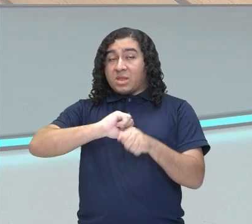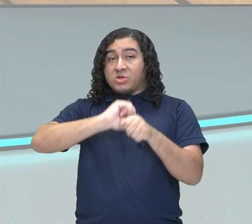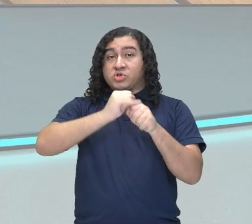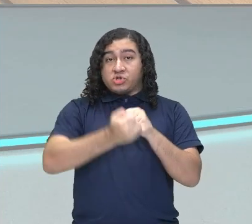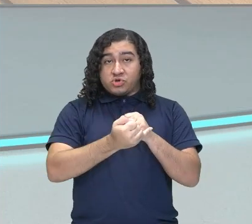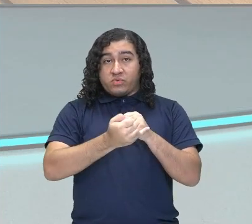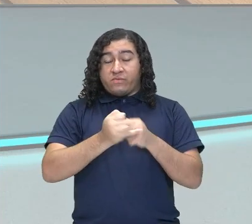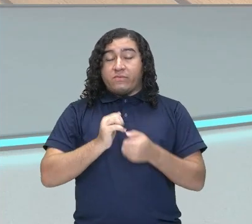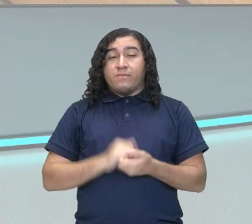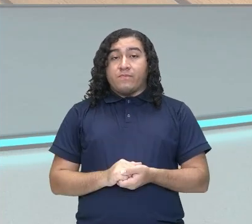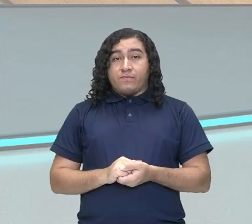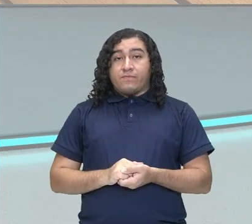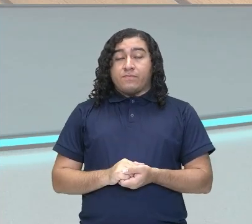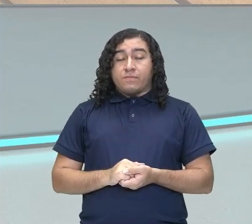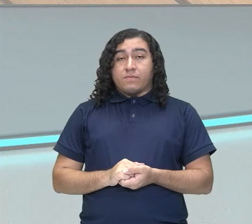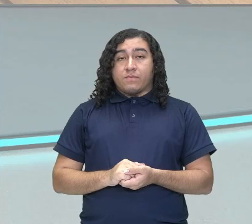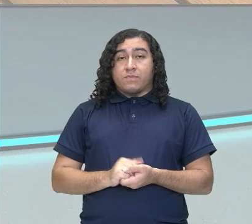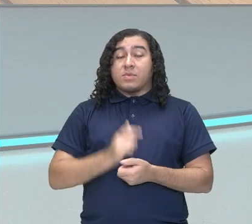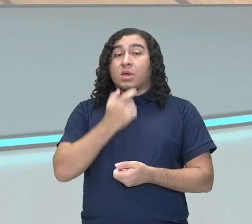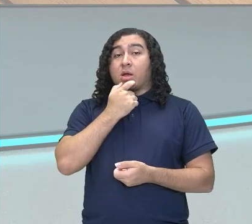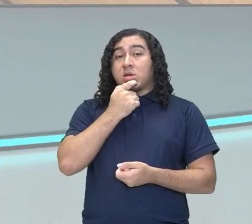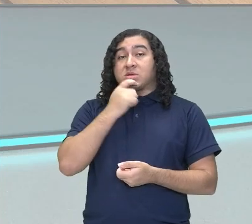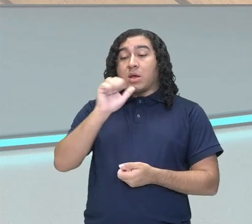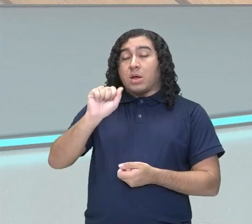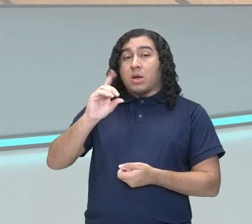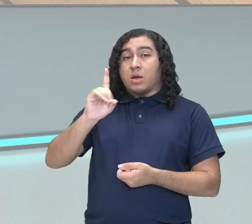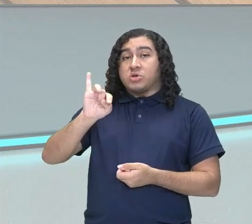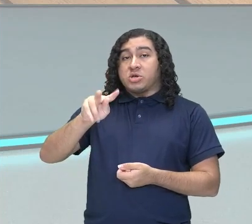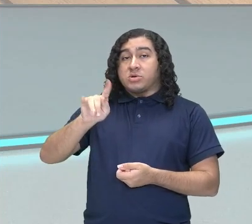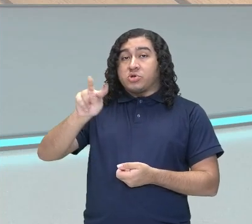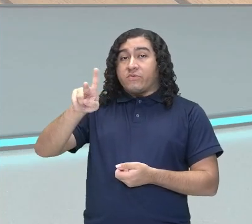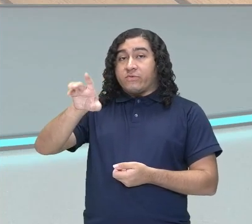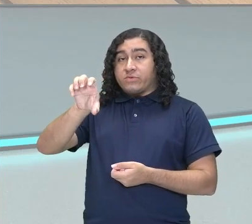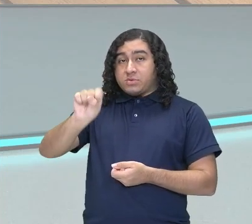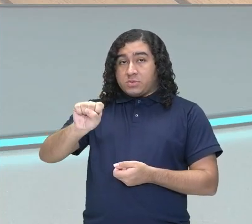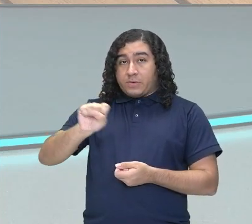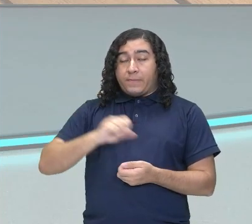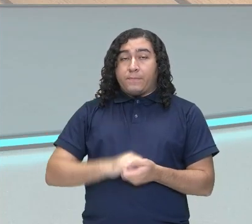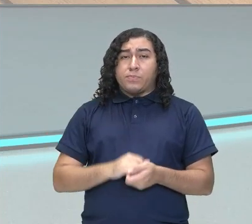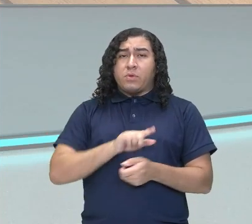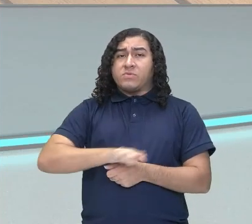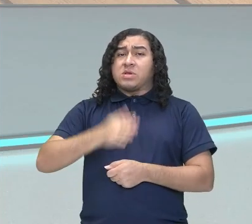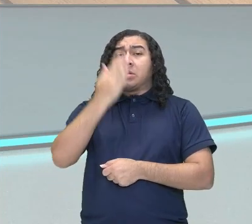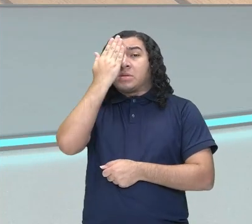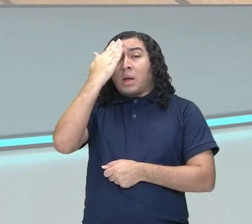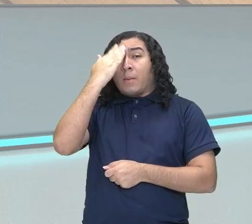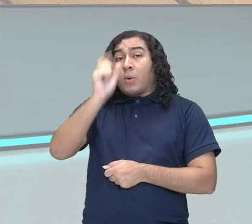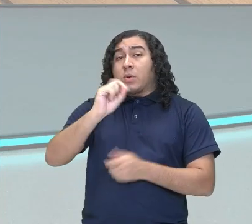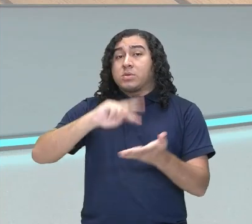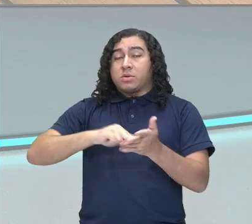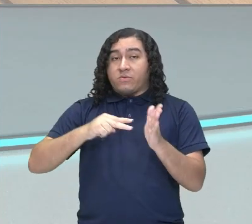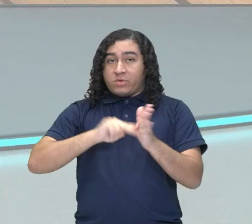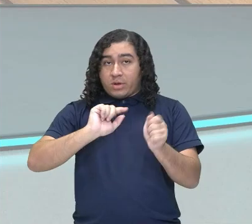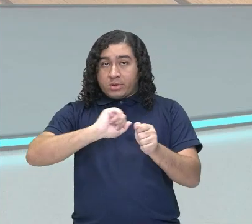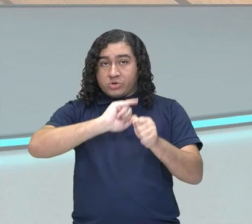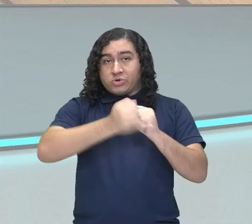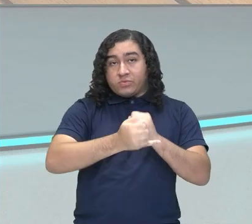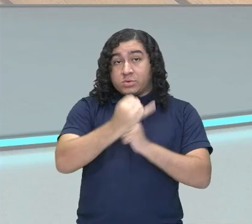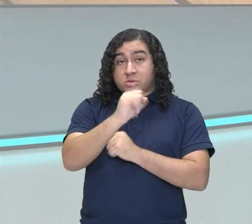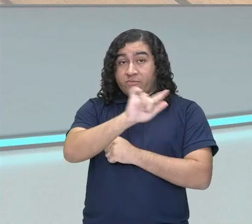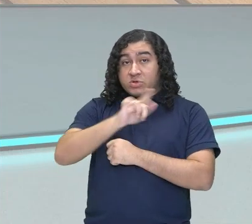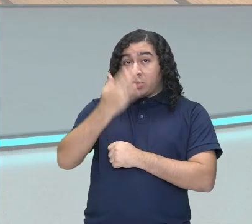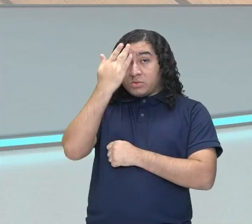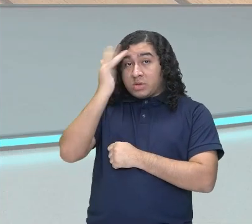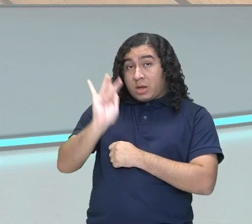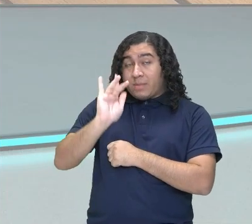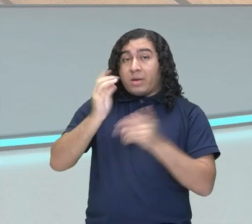adjetivos. Em inglês nós falamos adjectives, ok? Vocês sabem o que são adjetivos? Se você não sabe, eu